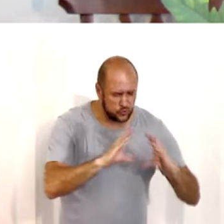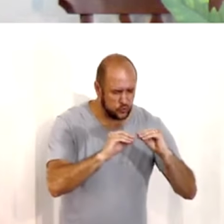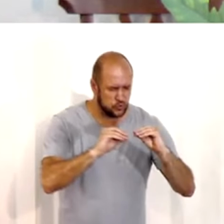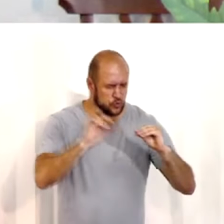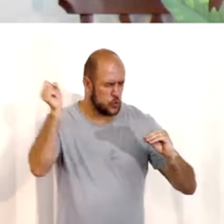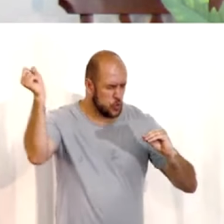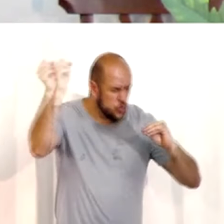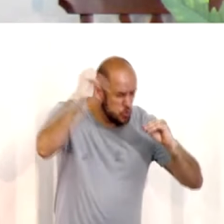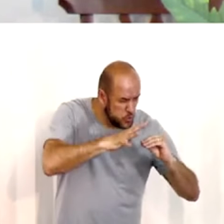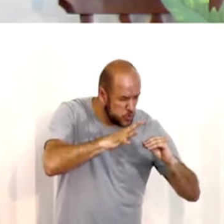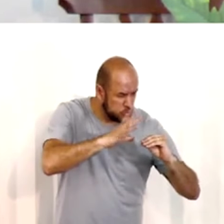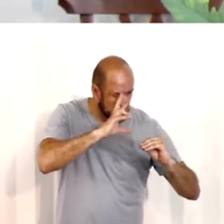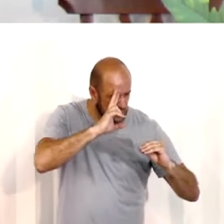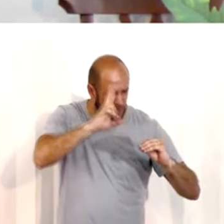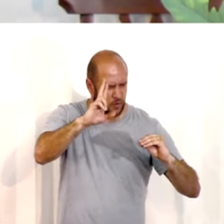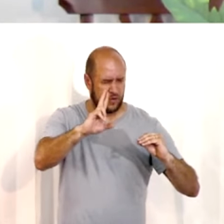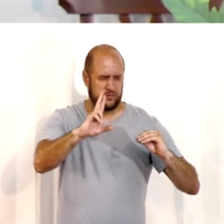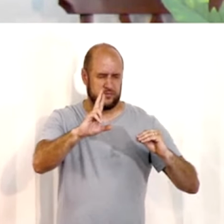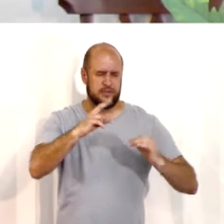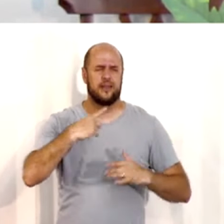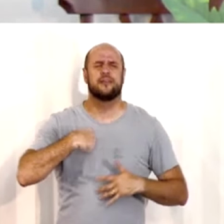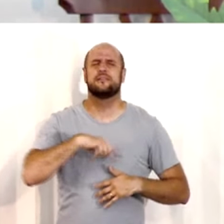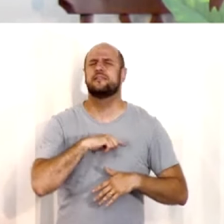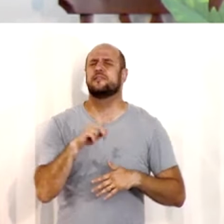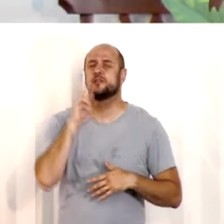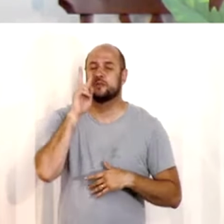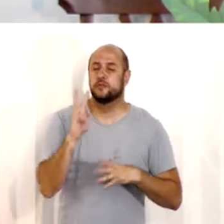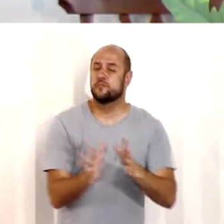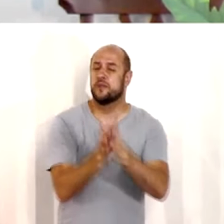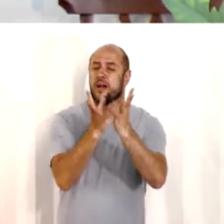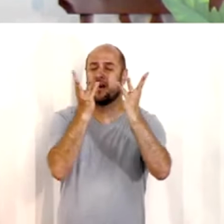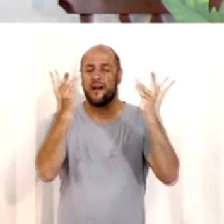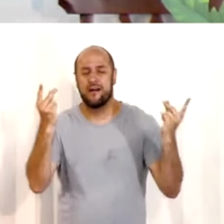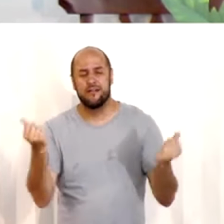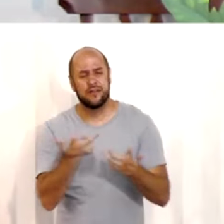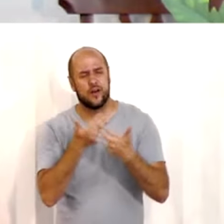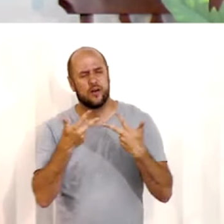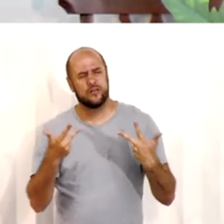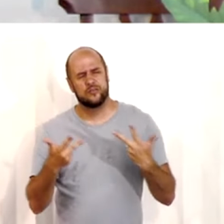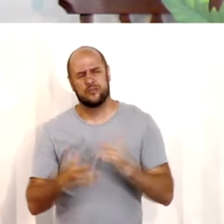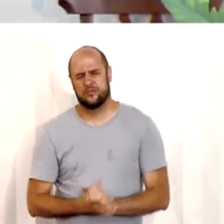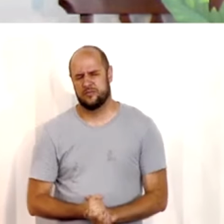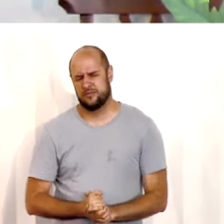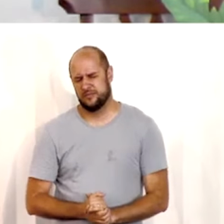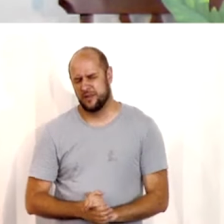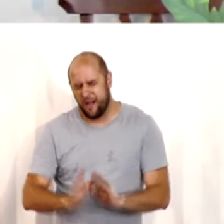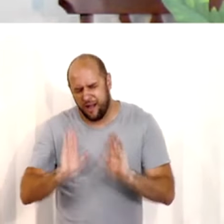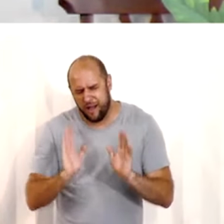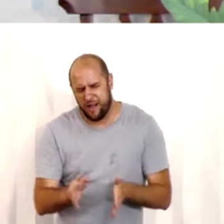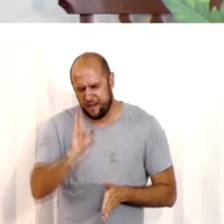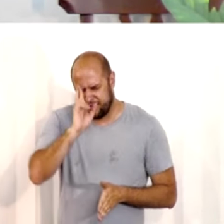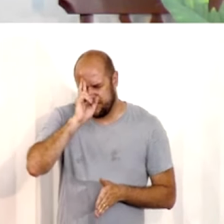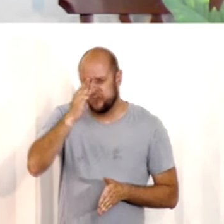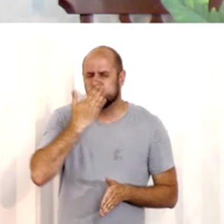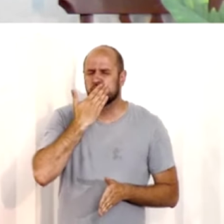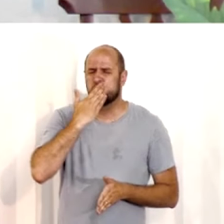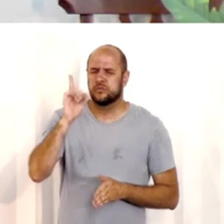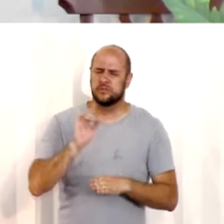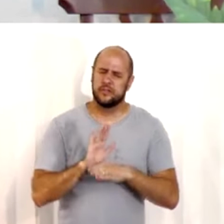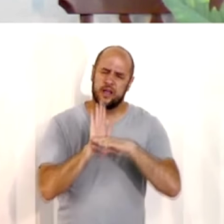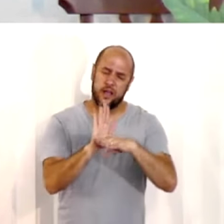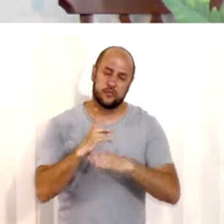coisas maravilhosas nós, os cristãos, temos recebido de Ti, Senhor. Agora, Senhor, ajuda-nos na nossa